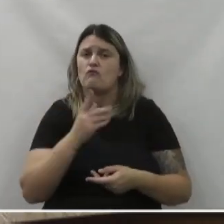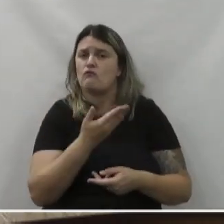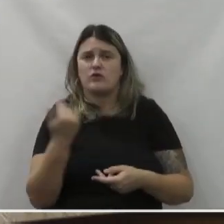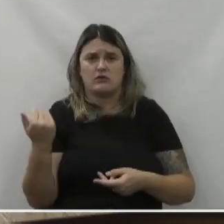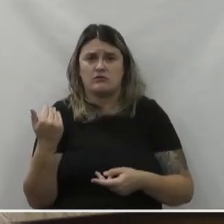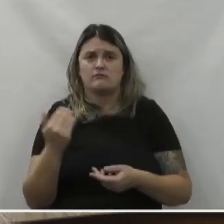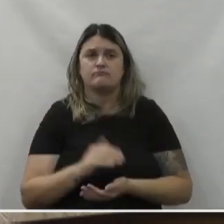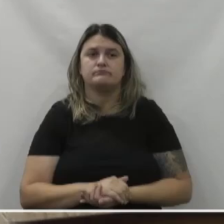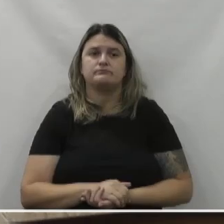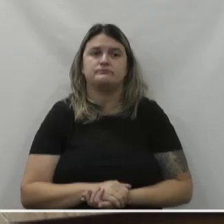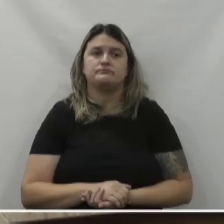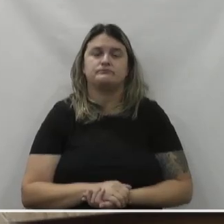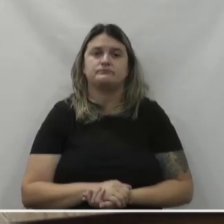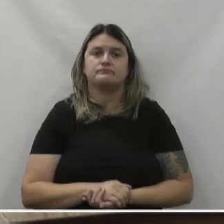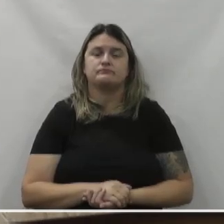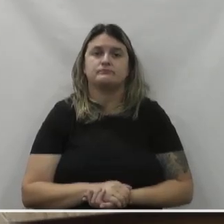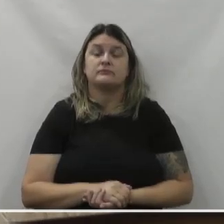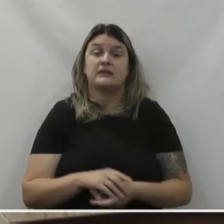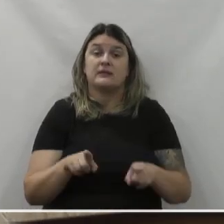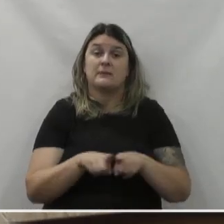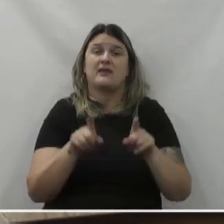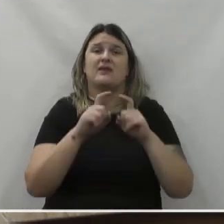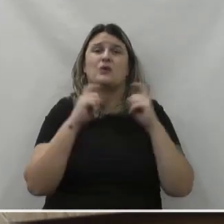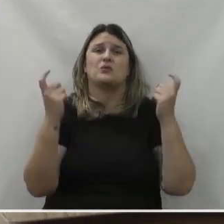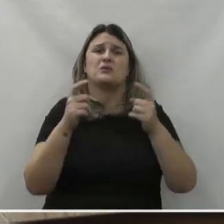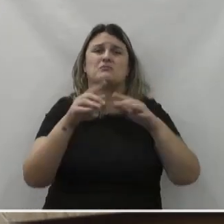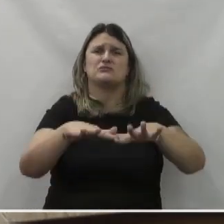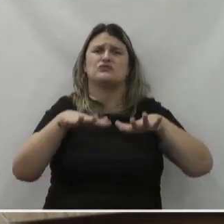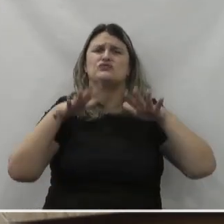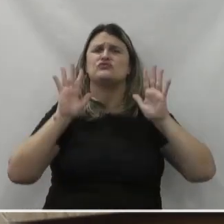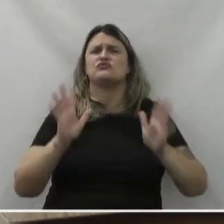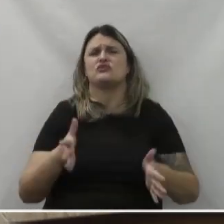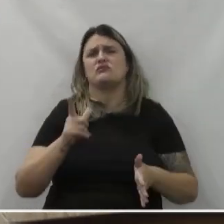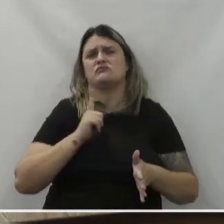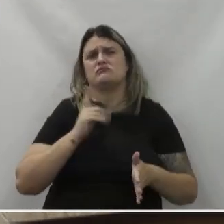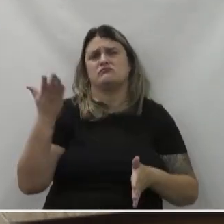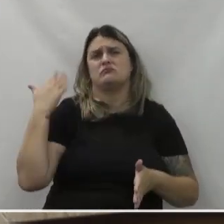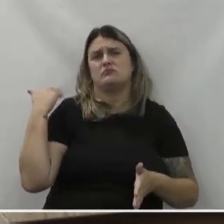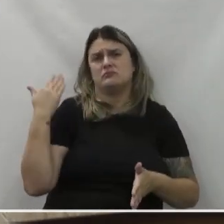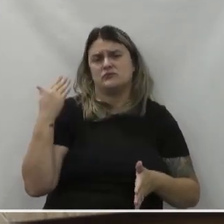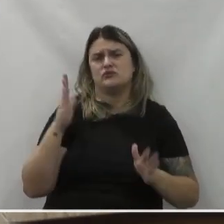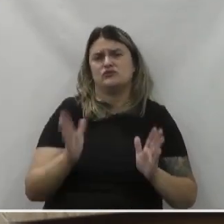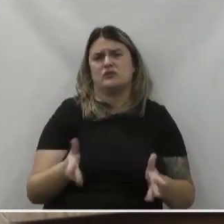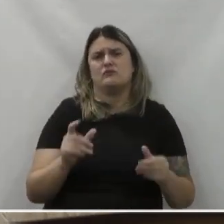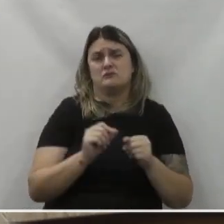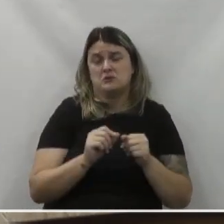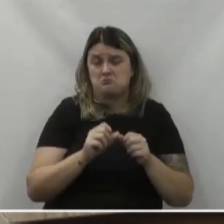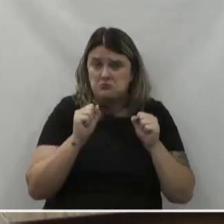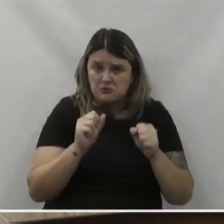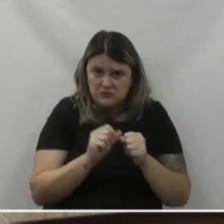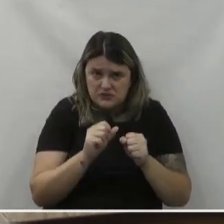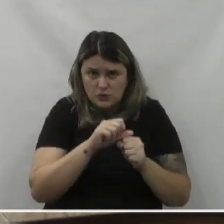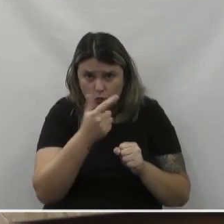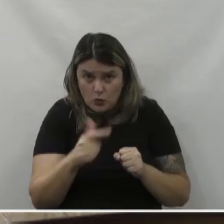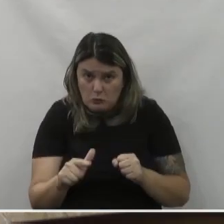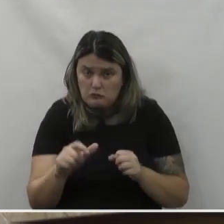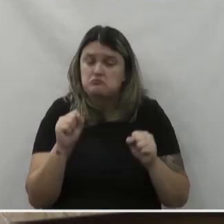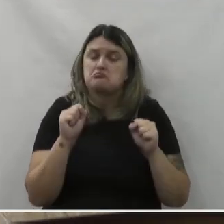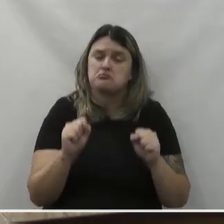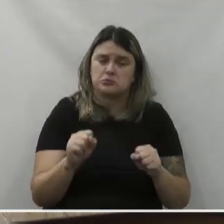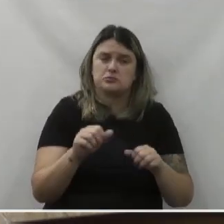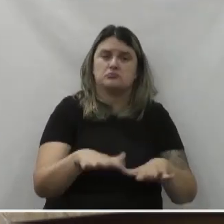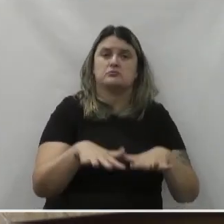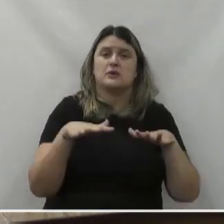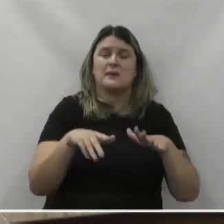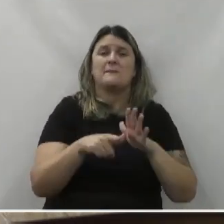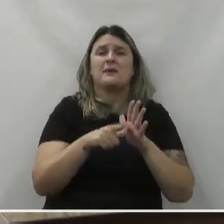Agora, uma questão de fazer uma audiência pública. Já tivemos antes, né? Podemos fazer novas, sim, mas